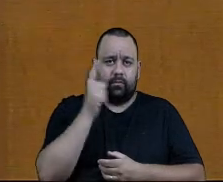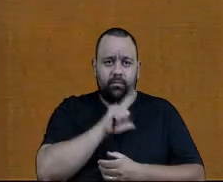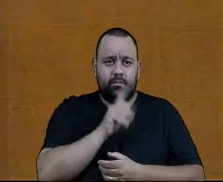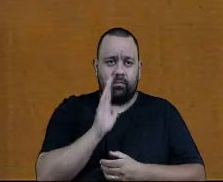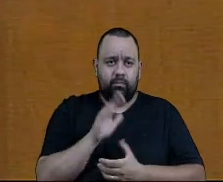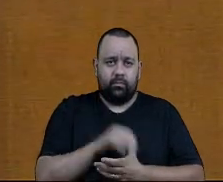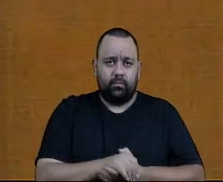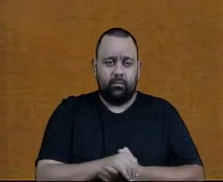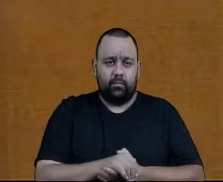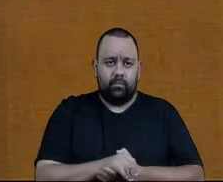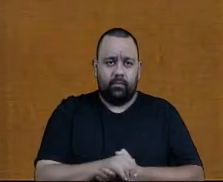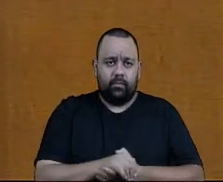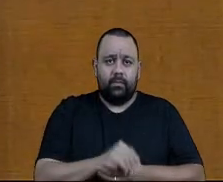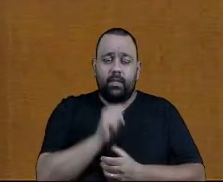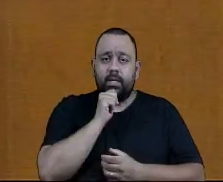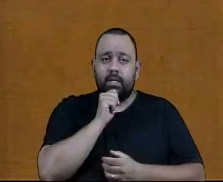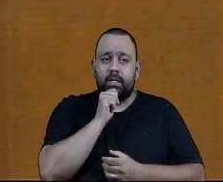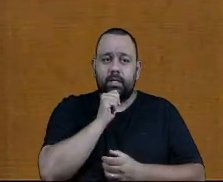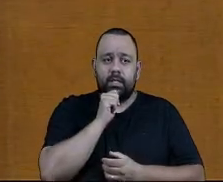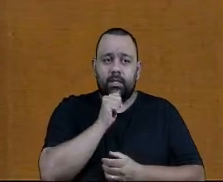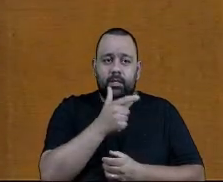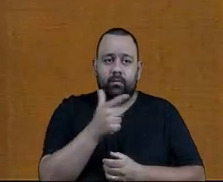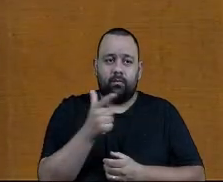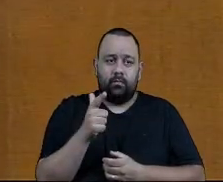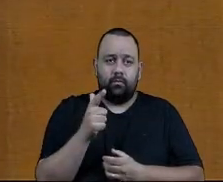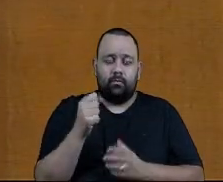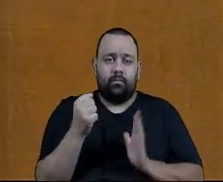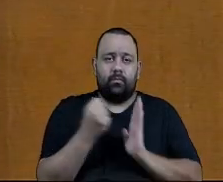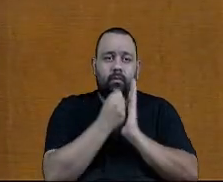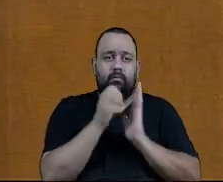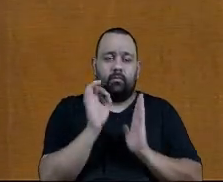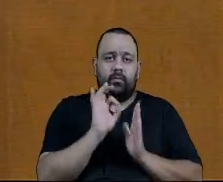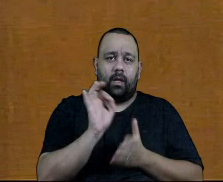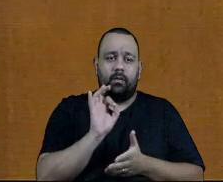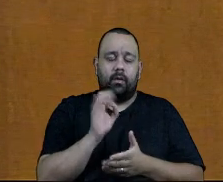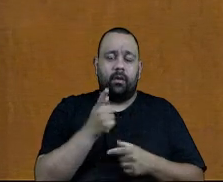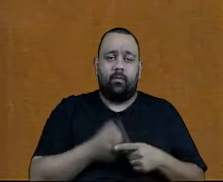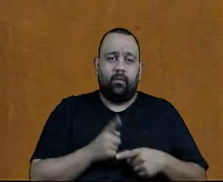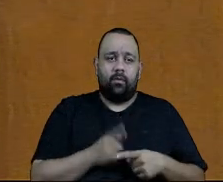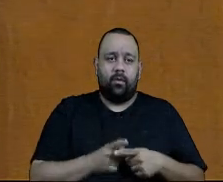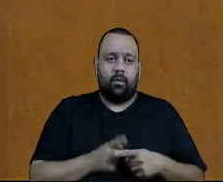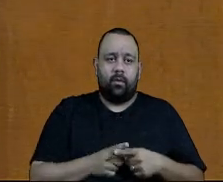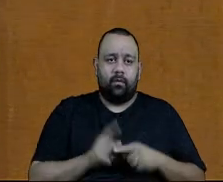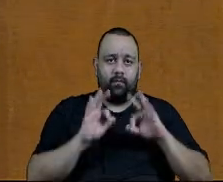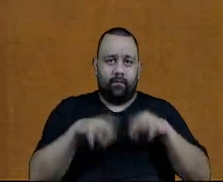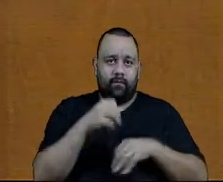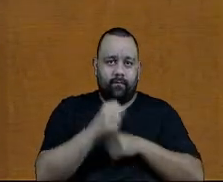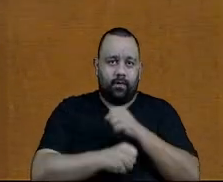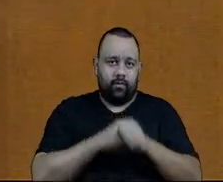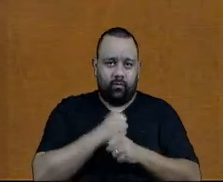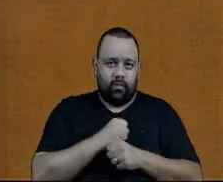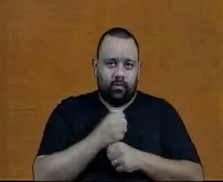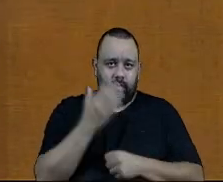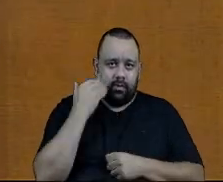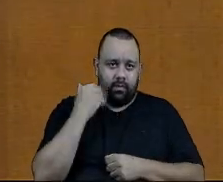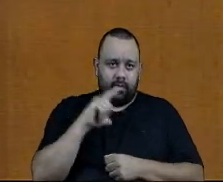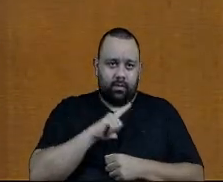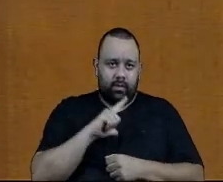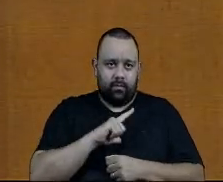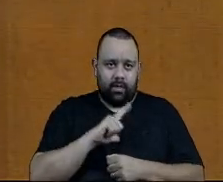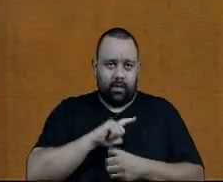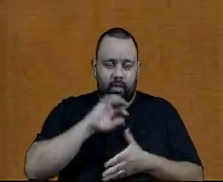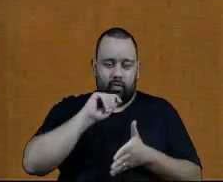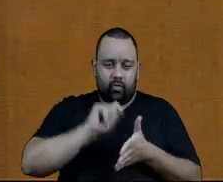e porcentagem que atingiu agora? Não. A gente ainda não teve ainda um não tem essa informação. Não, porque no final do ano